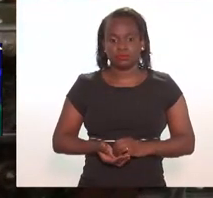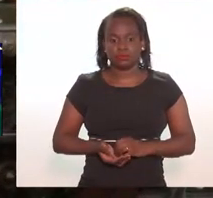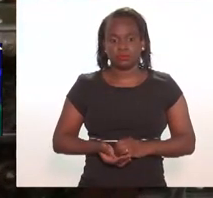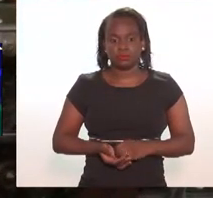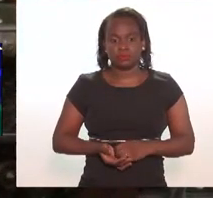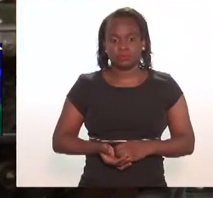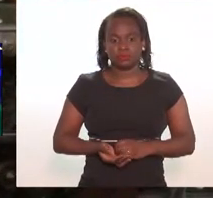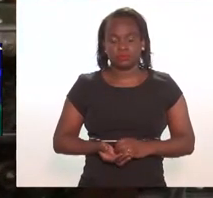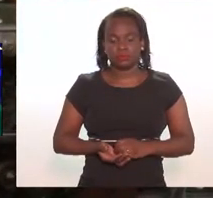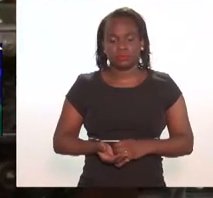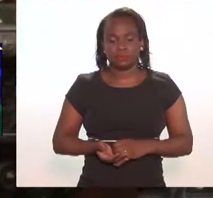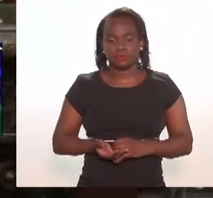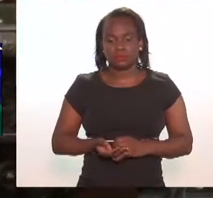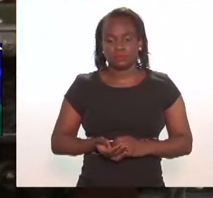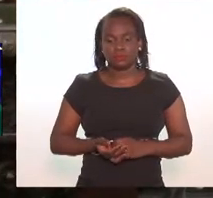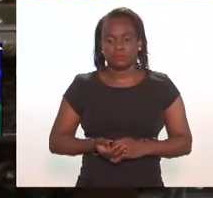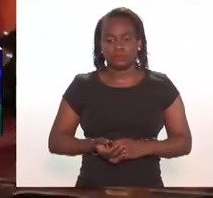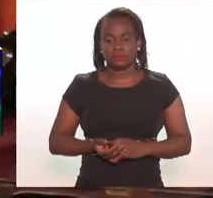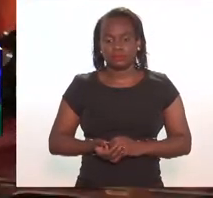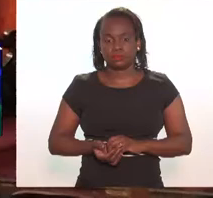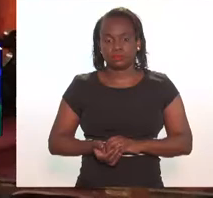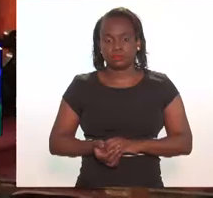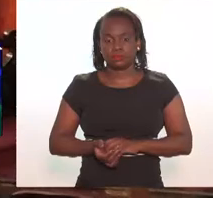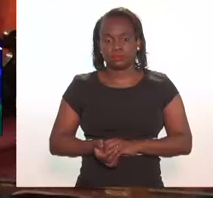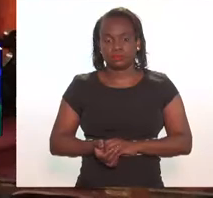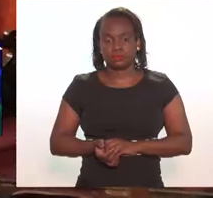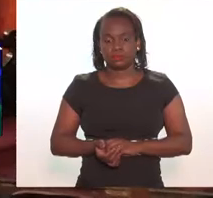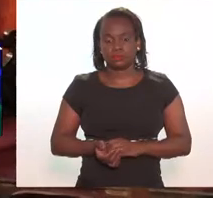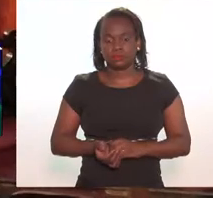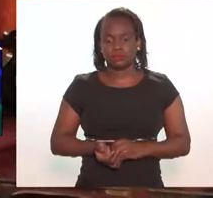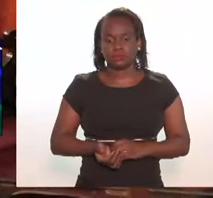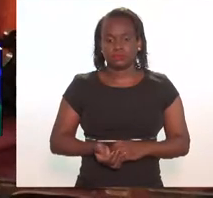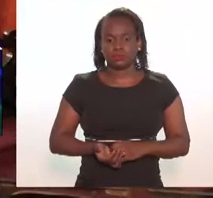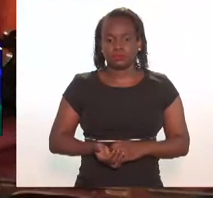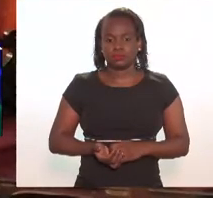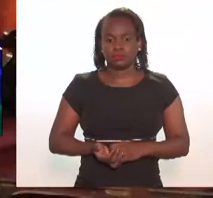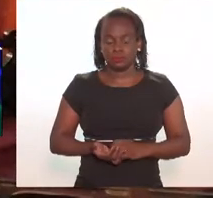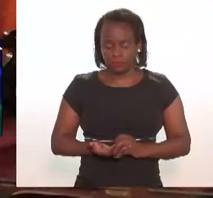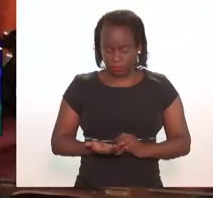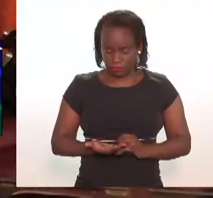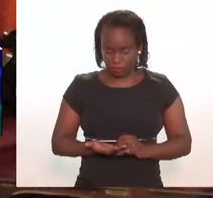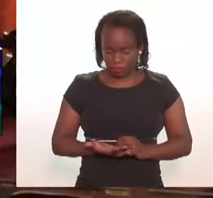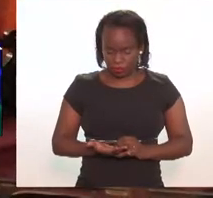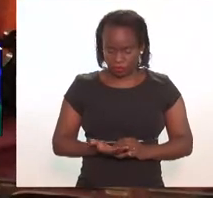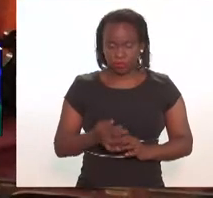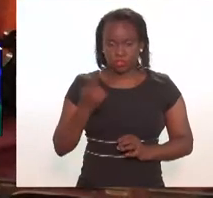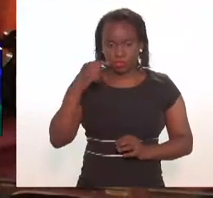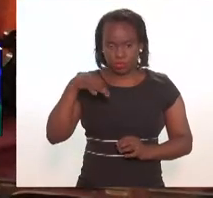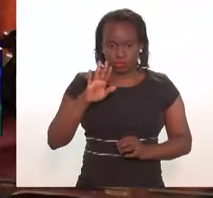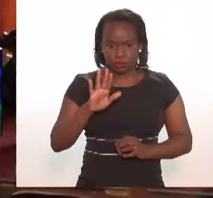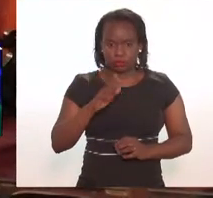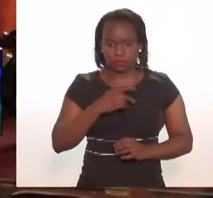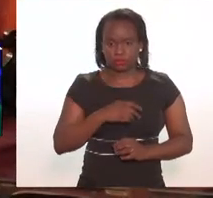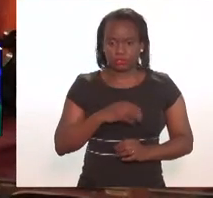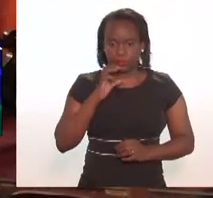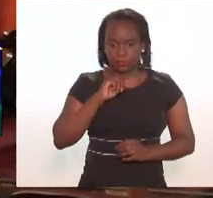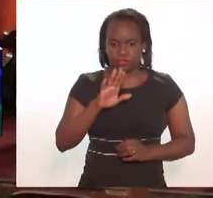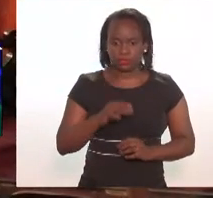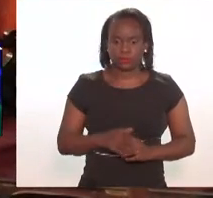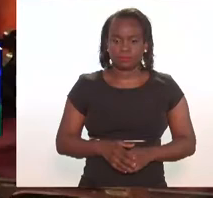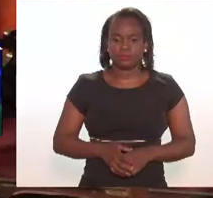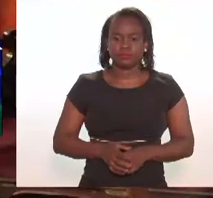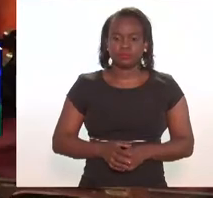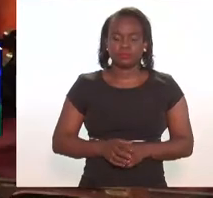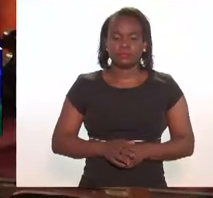É a mesma emenda. A municipalidade aceita, você entendeu? Deixa eu ver aqui. Parecido. Só um minuto, presidente. Um segundo.